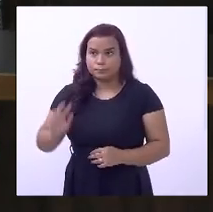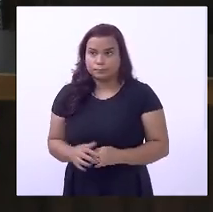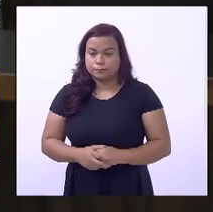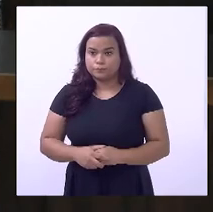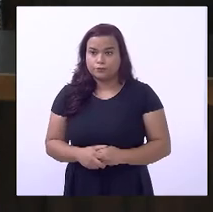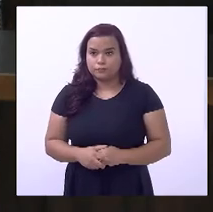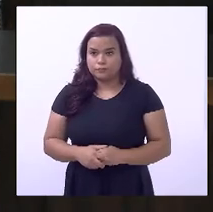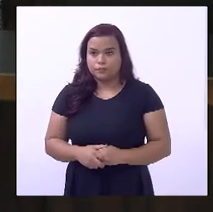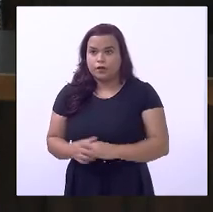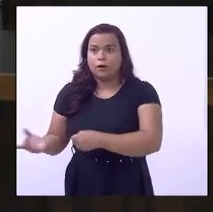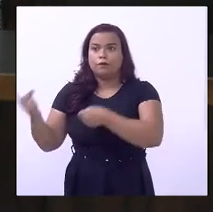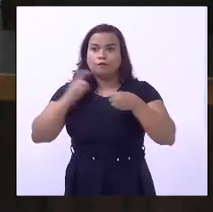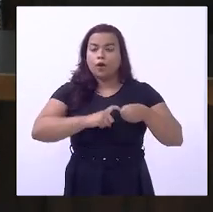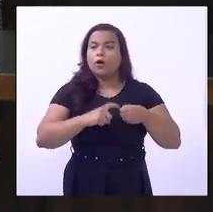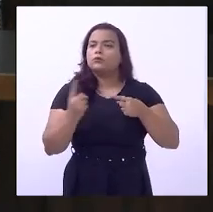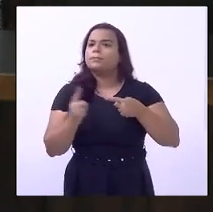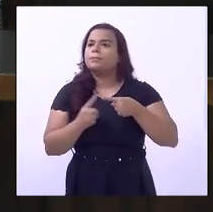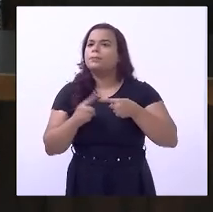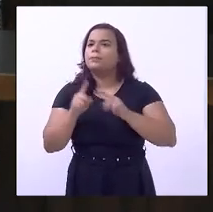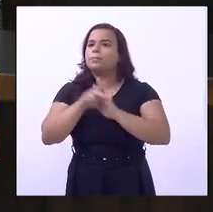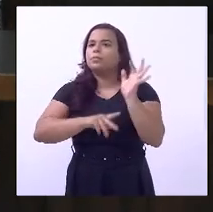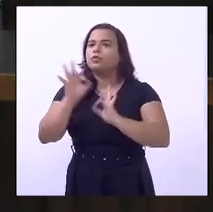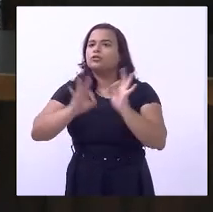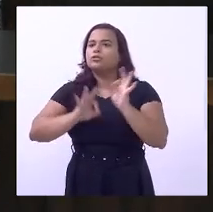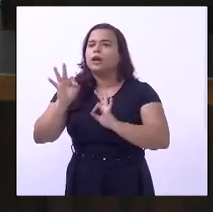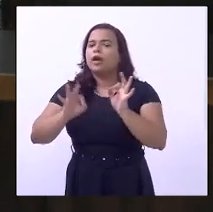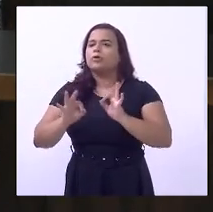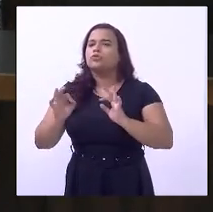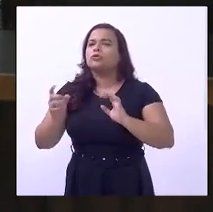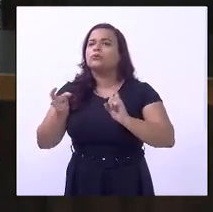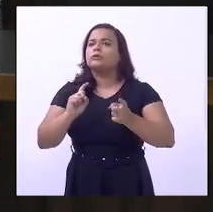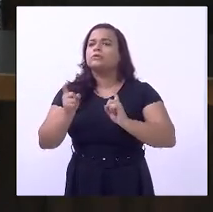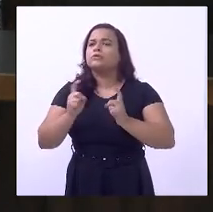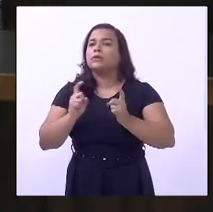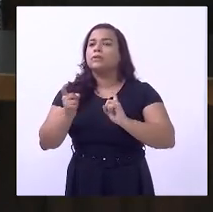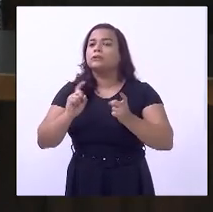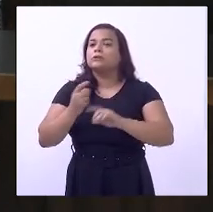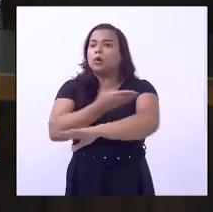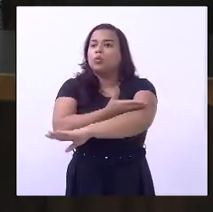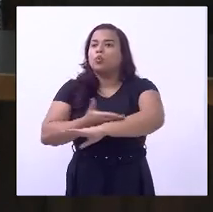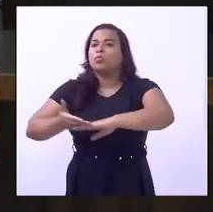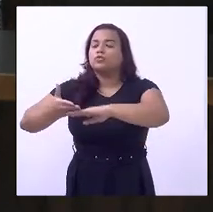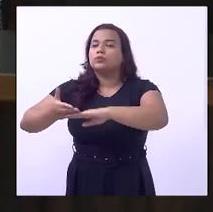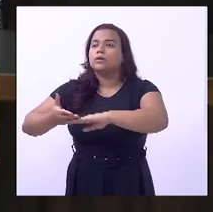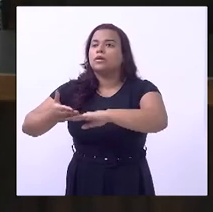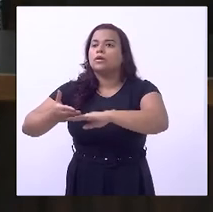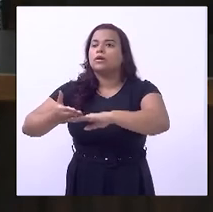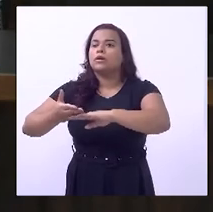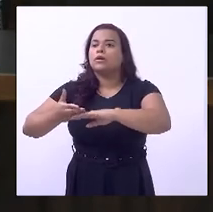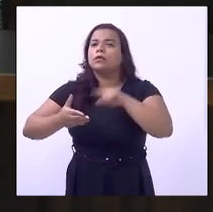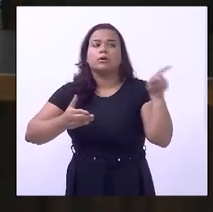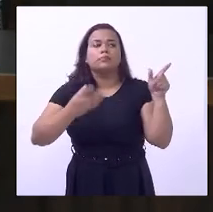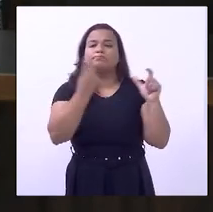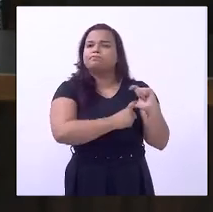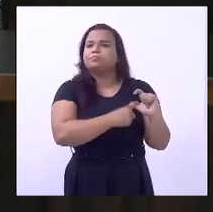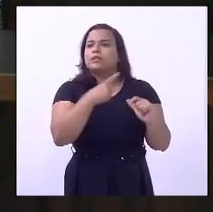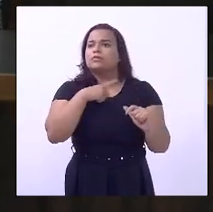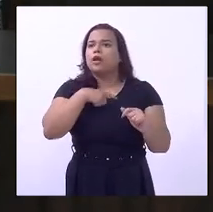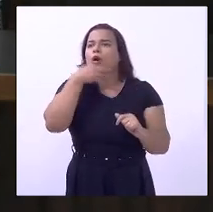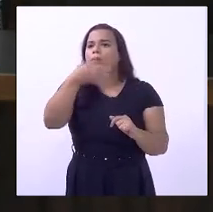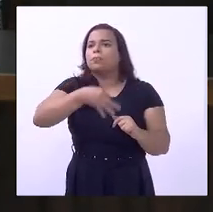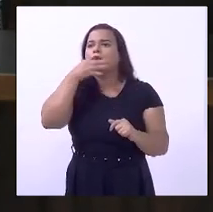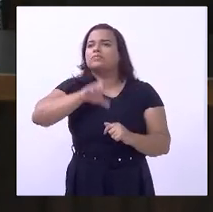vai voltar o primeiro projeto da sessão ordinária que estava pendente ali de um parecer da